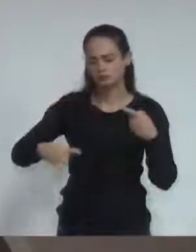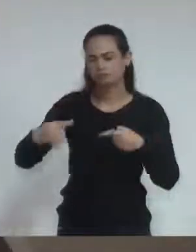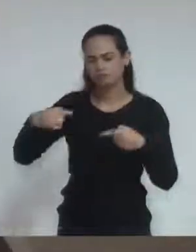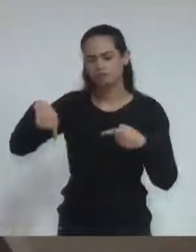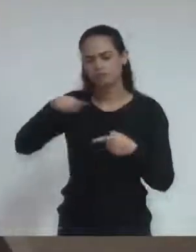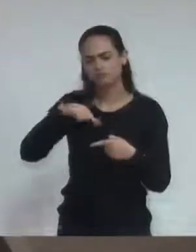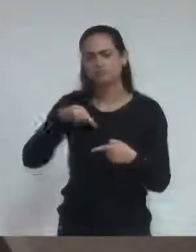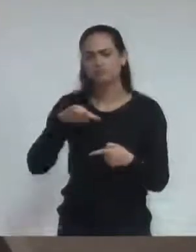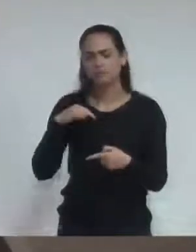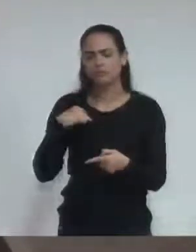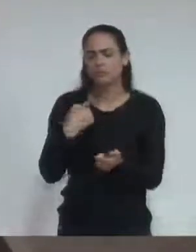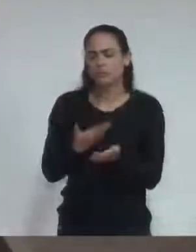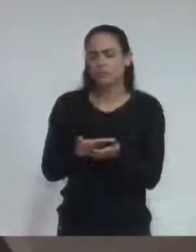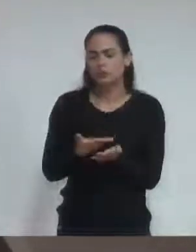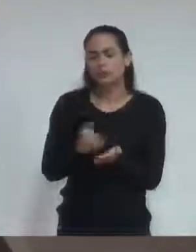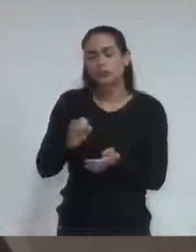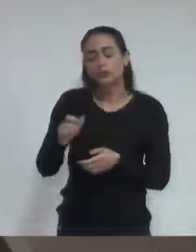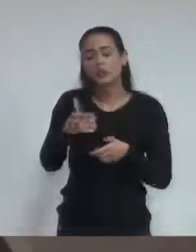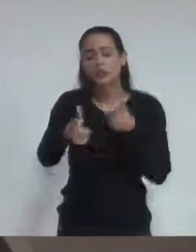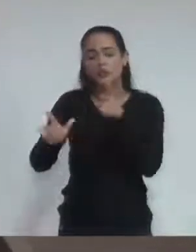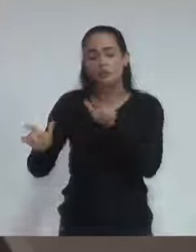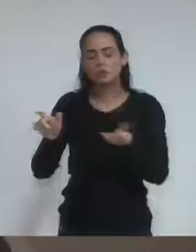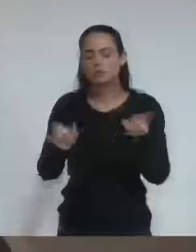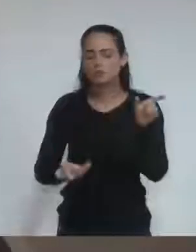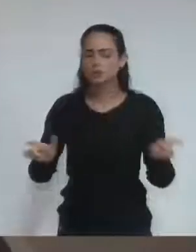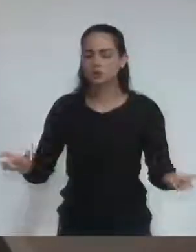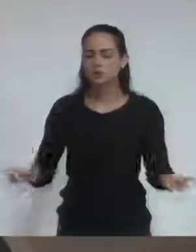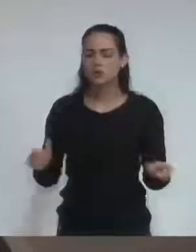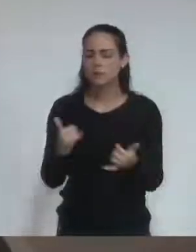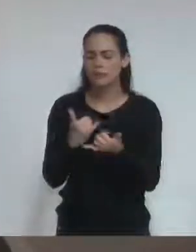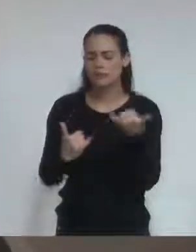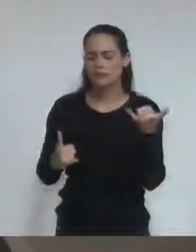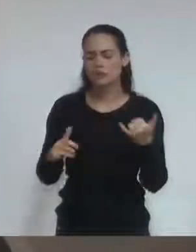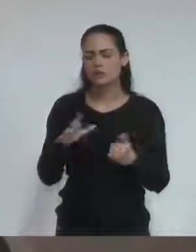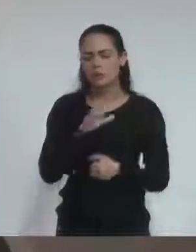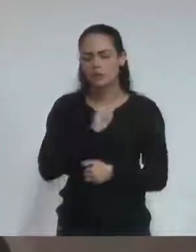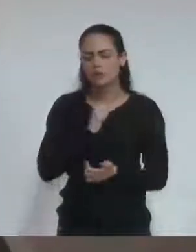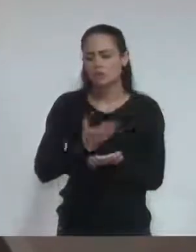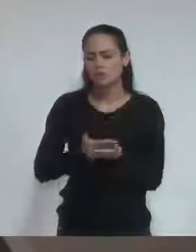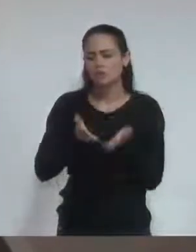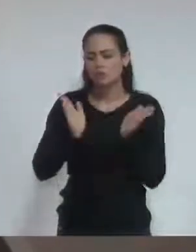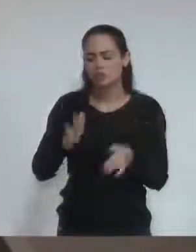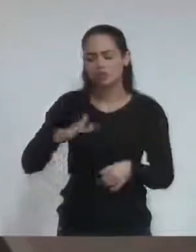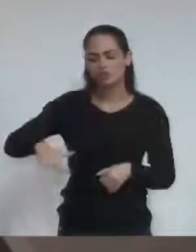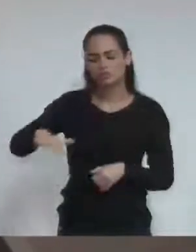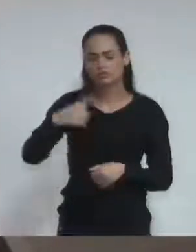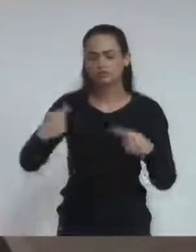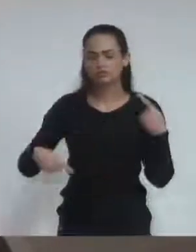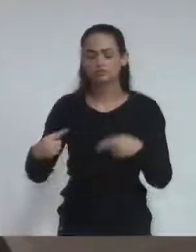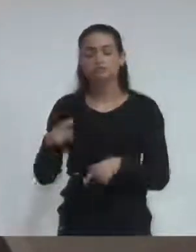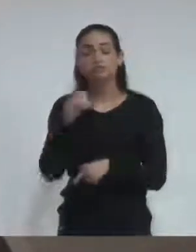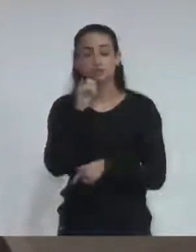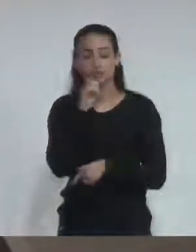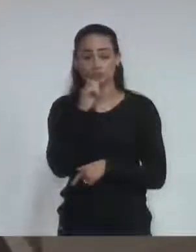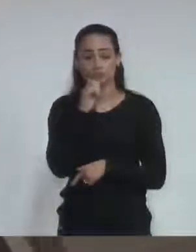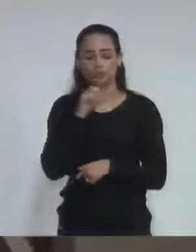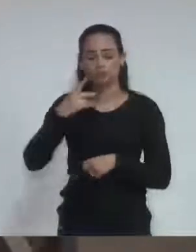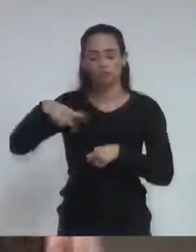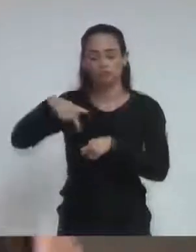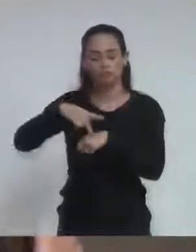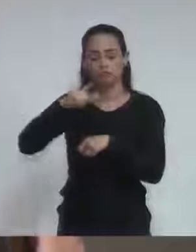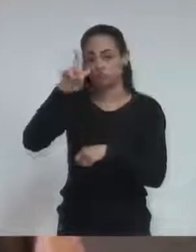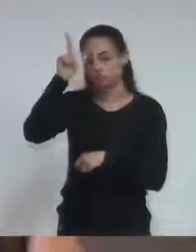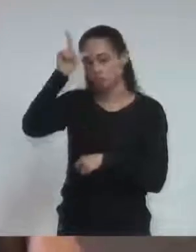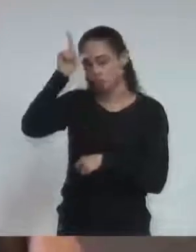pouco, pode chegar à mesma conclusão. E um caso clássico é esse da Alemanha, né? A Alemanha vinha de uma